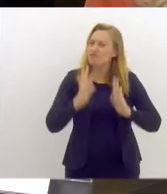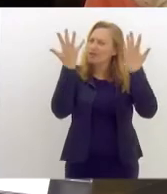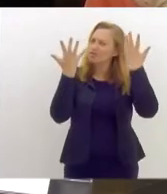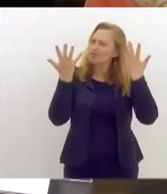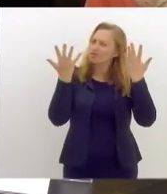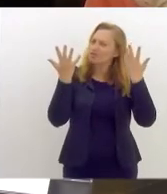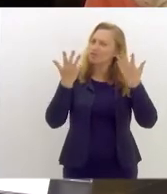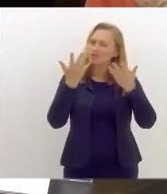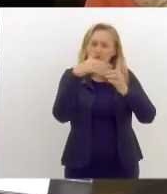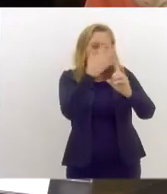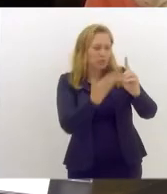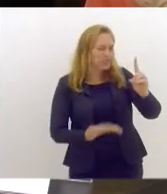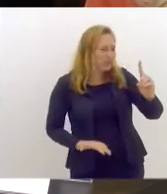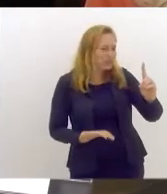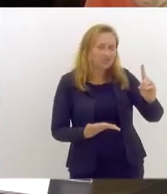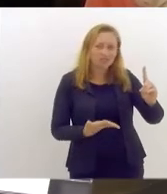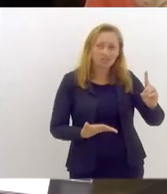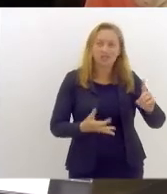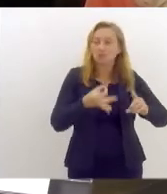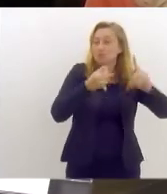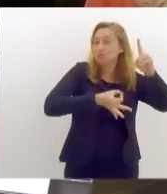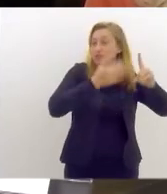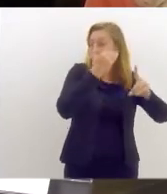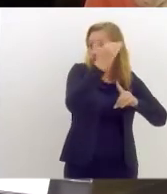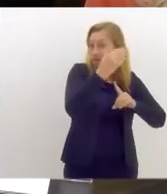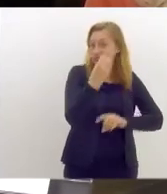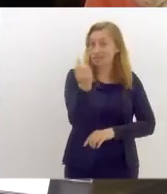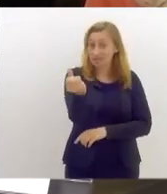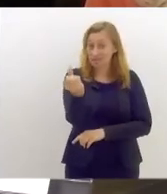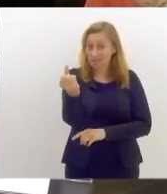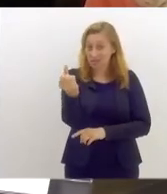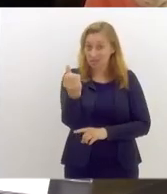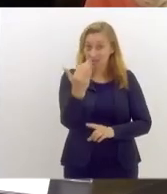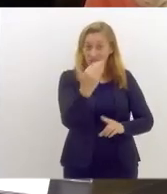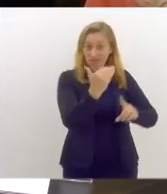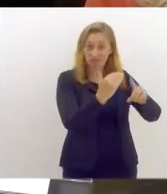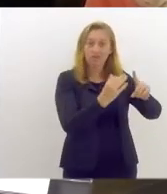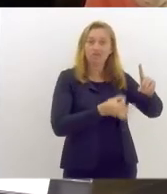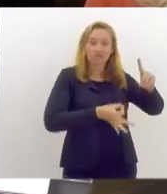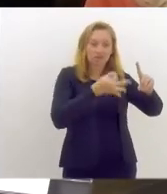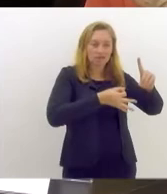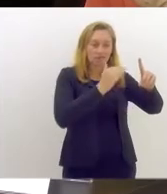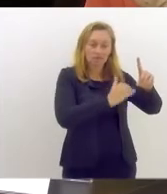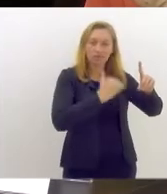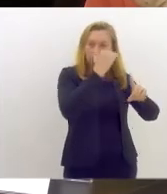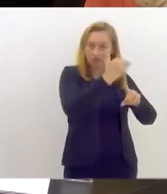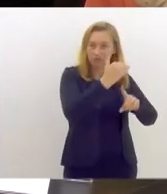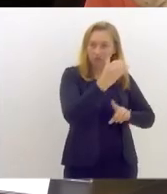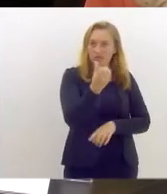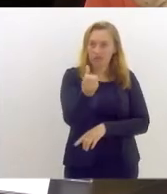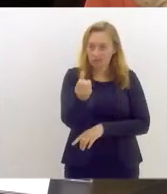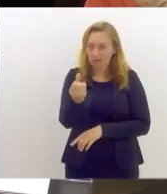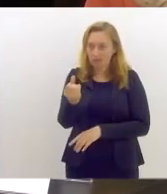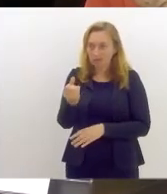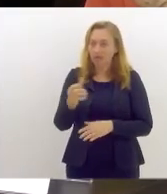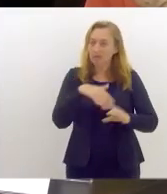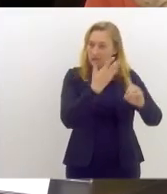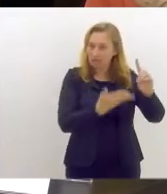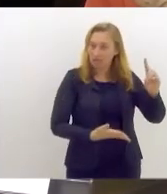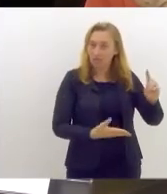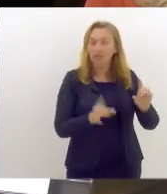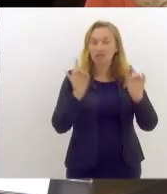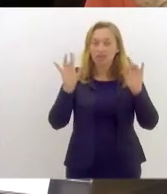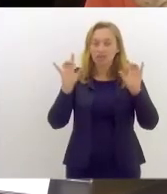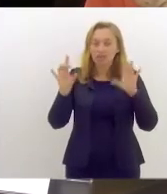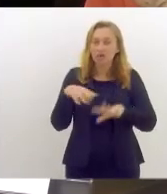é de homenagens aos desembargadores aos seis desembargadores homenageados em especial os quatro que puderam comparecer mas